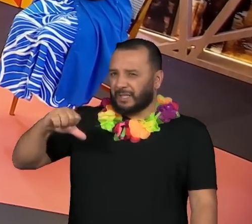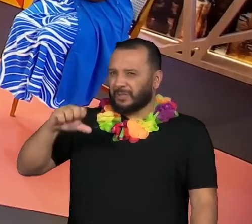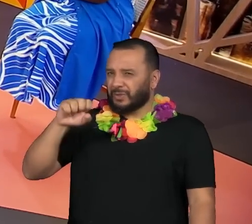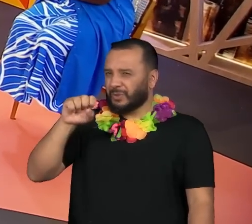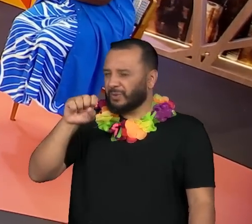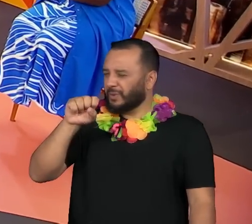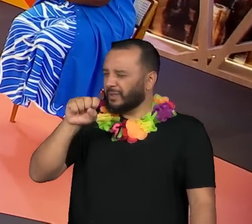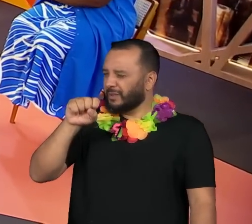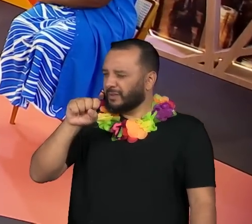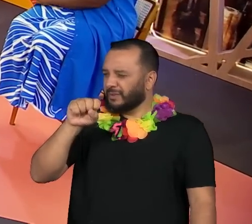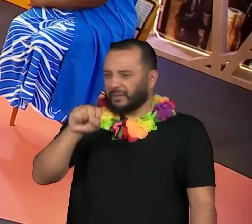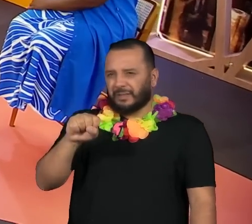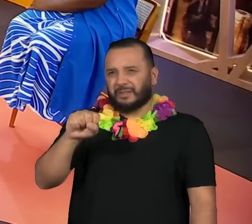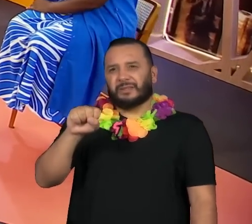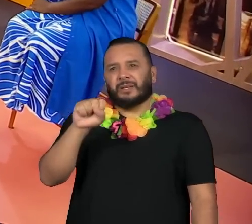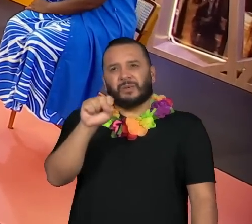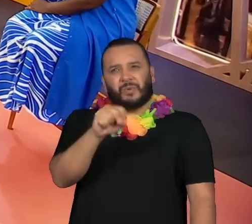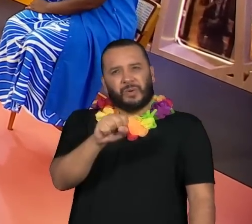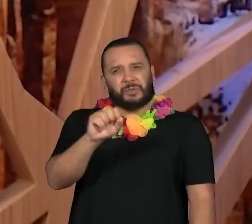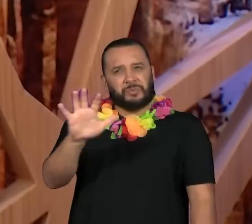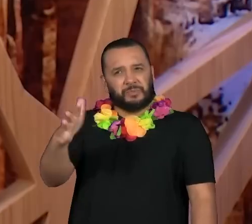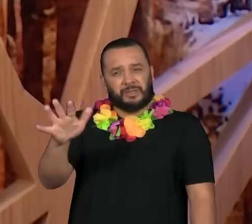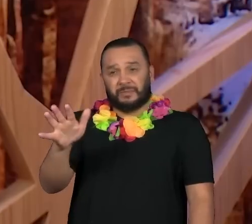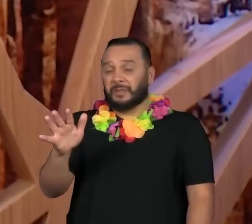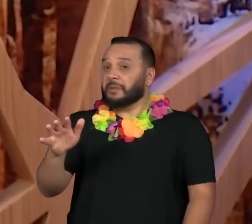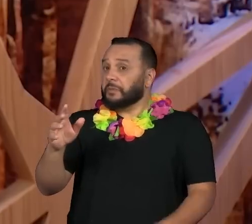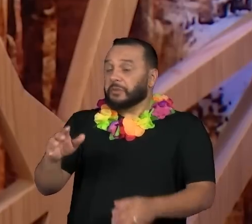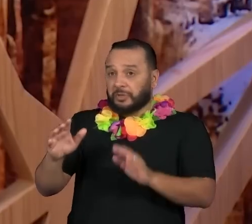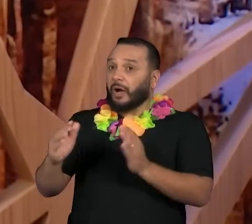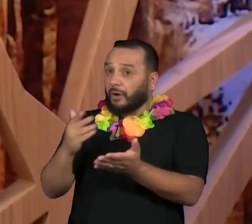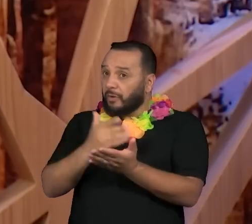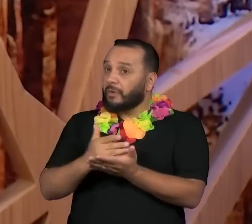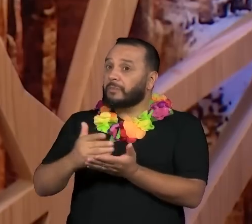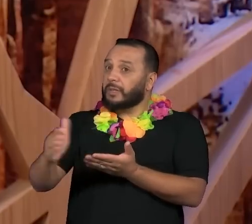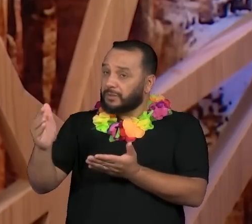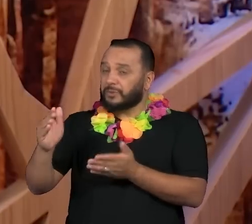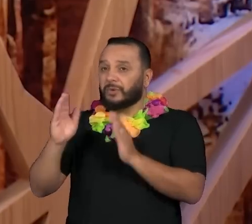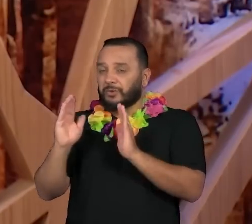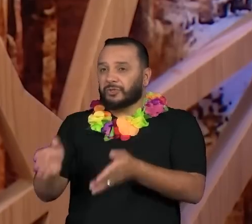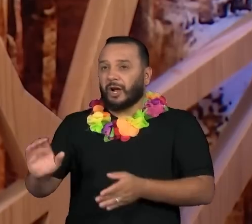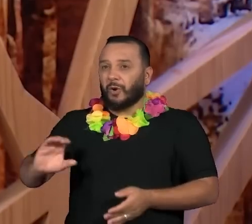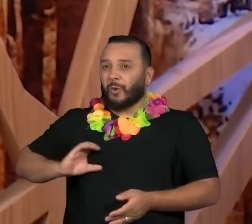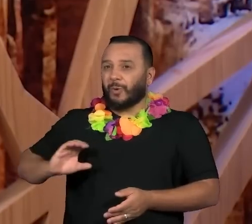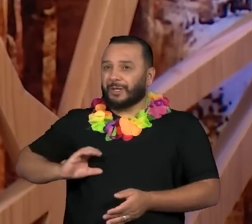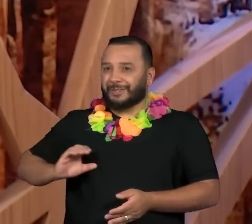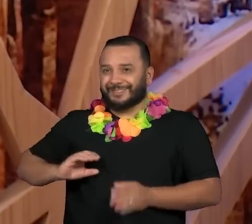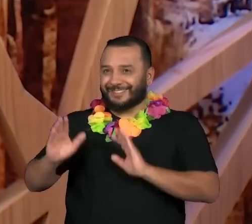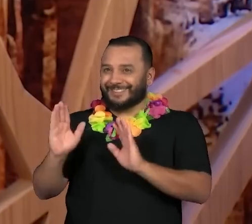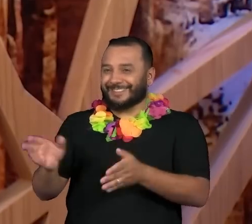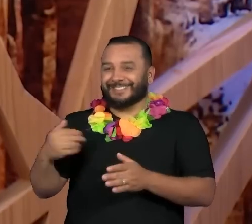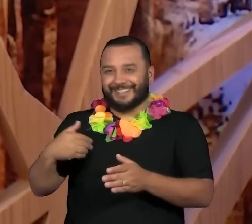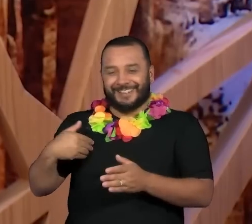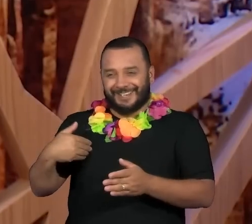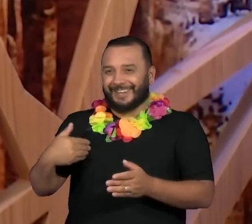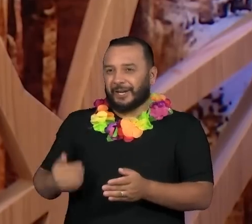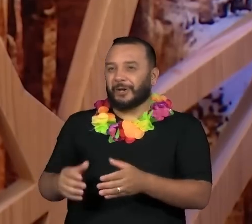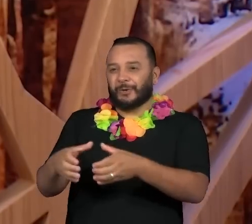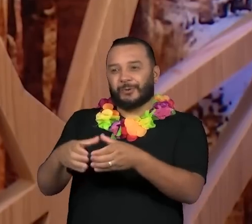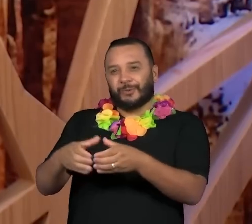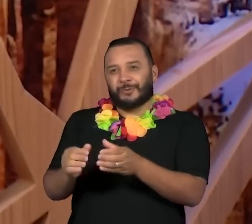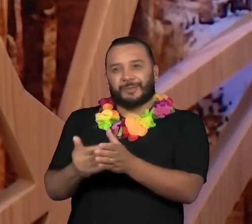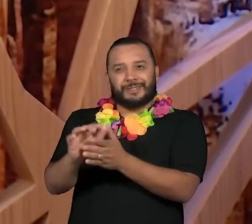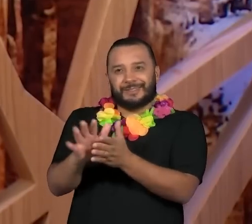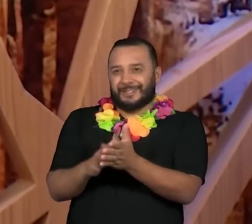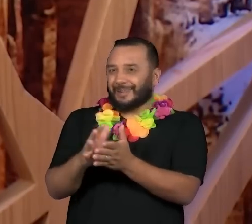1988, 89. 89. 88, 89. Aí a Gaviões entra como convidada para o grupo de escolas de samba